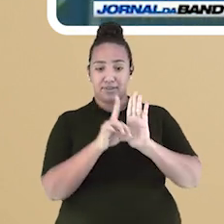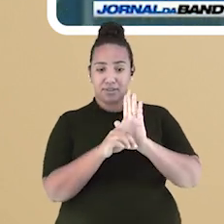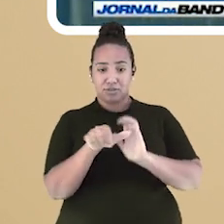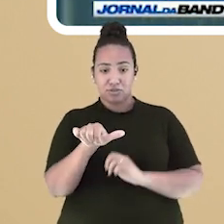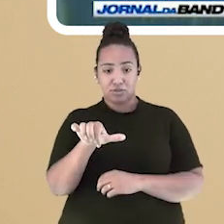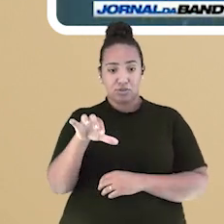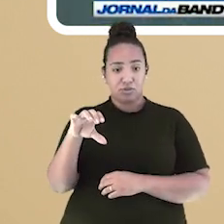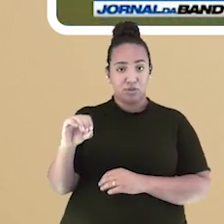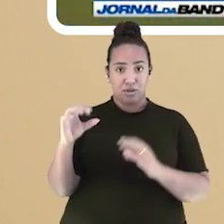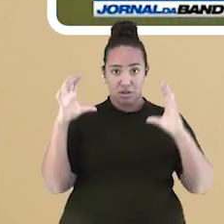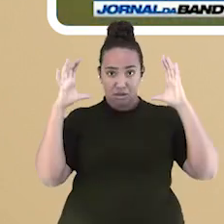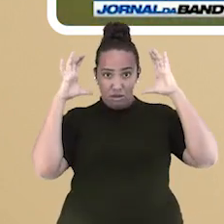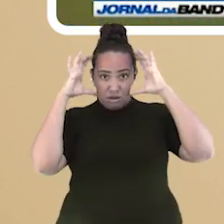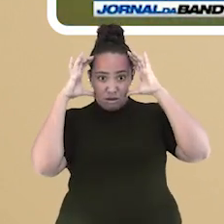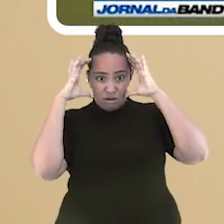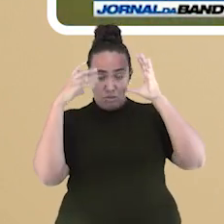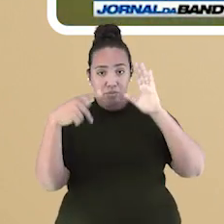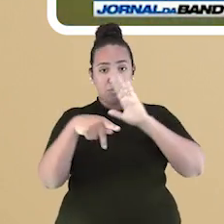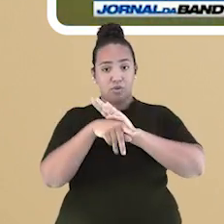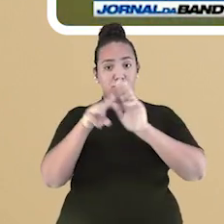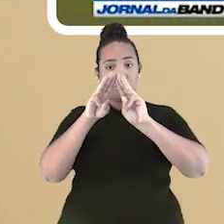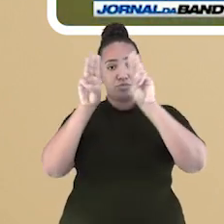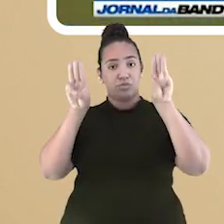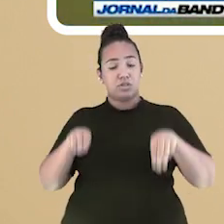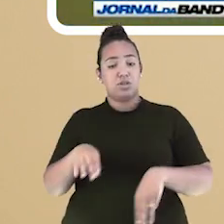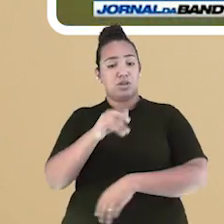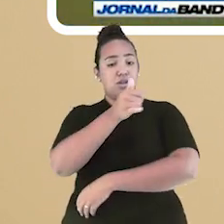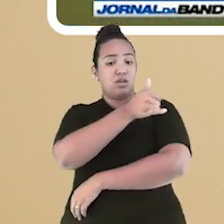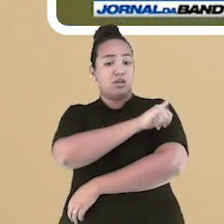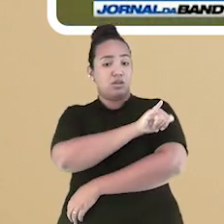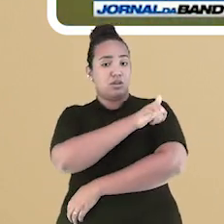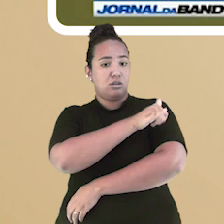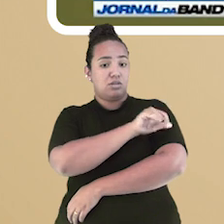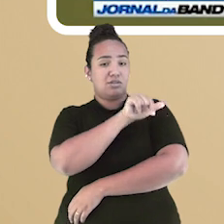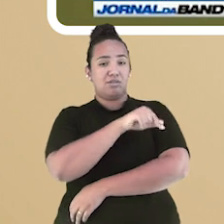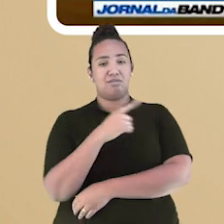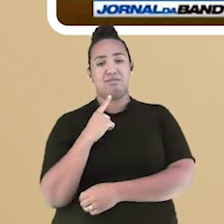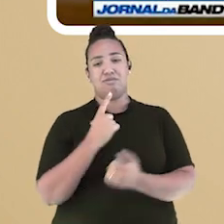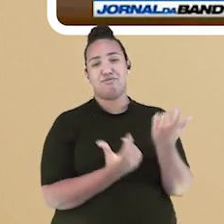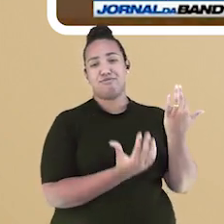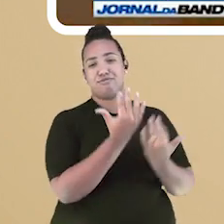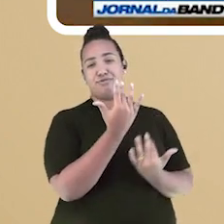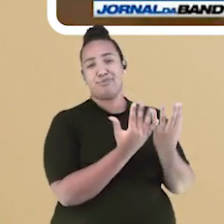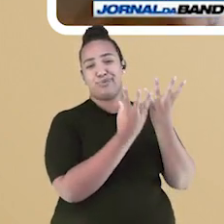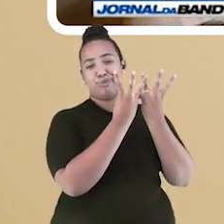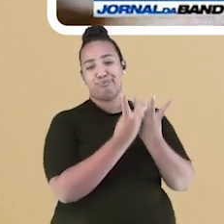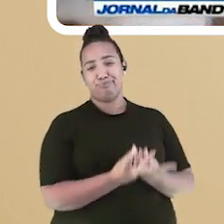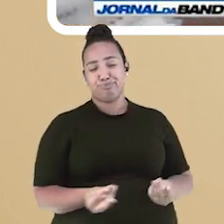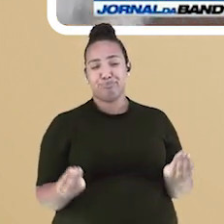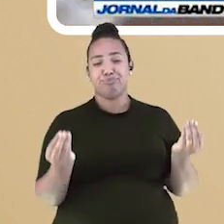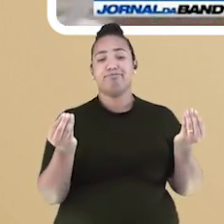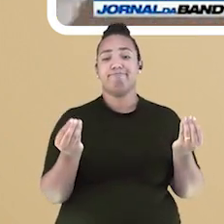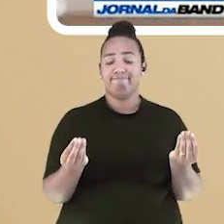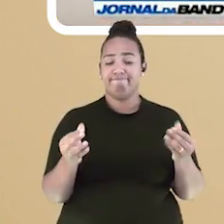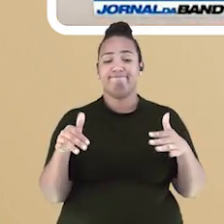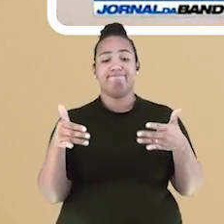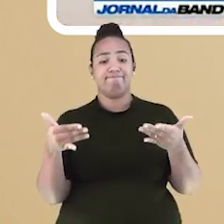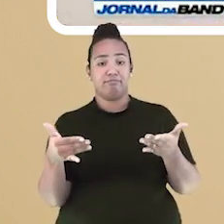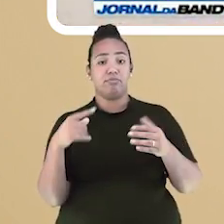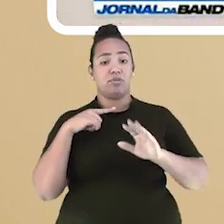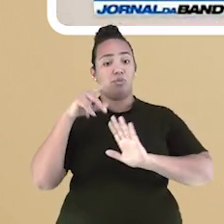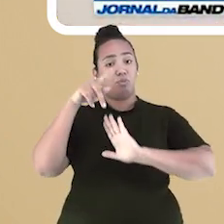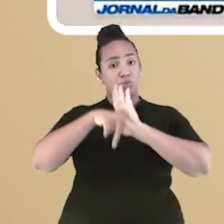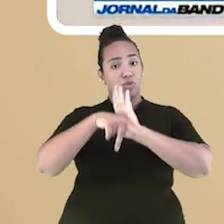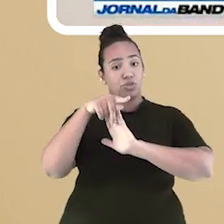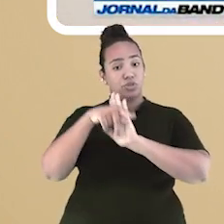original estava em exposição no Museu Nacional do Rio de Janeiro, que foi destruído pelo incêndio. Um projeto em Pedro Leopoldo prevê a criação de